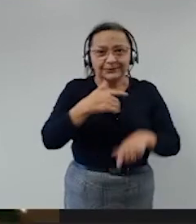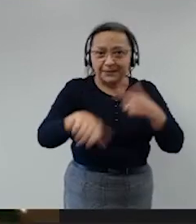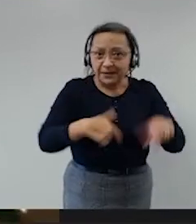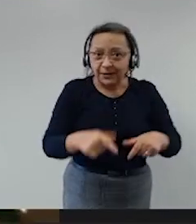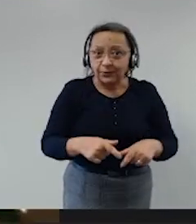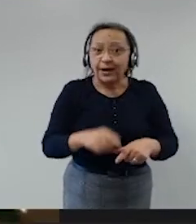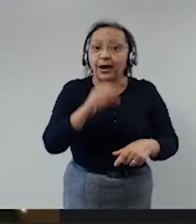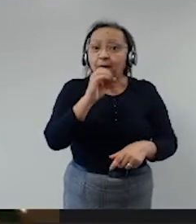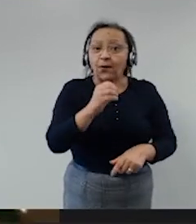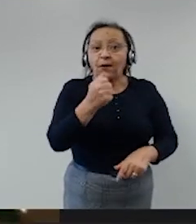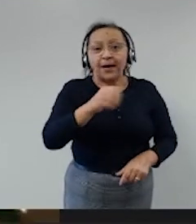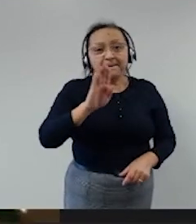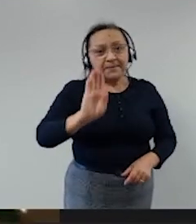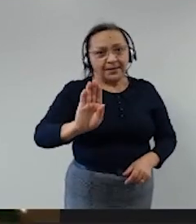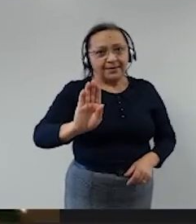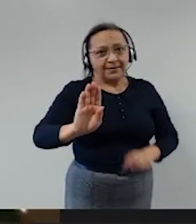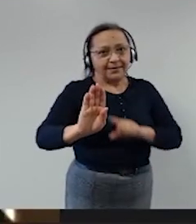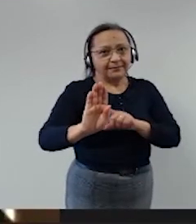dos Advogados